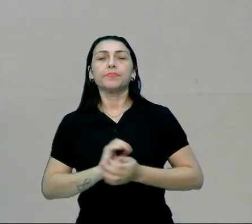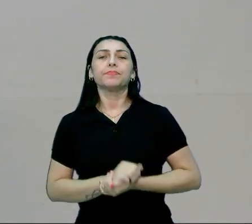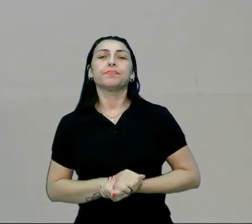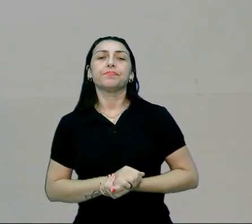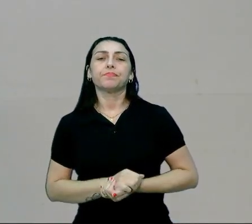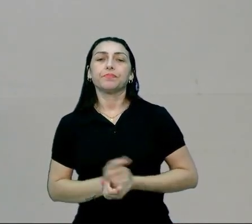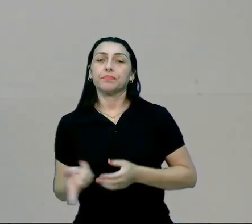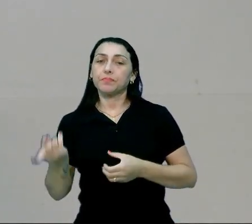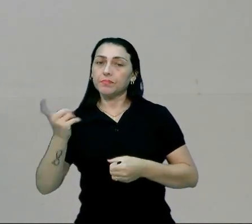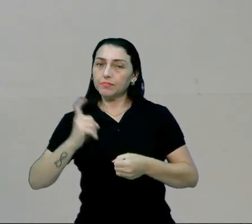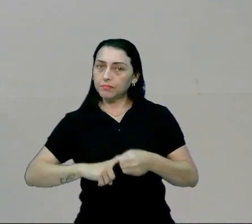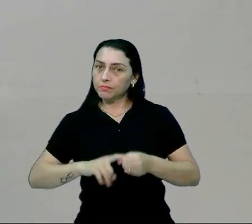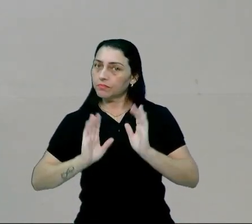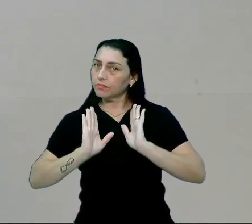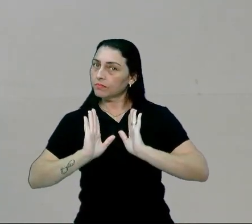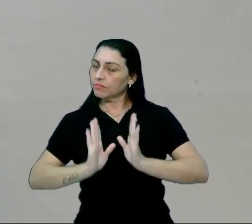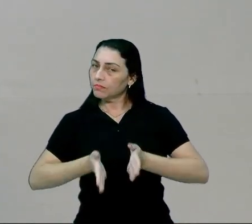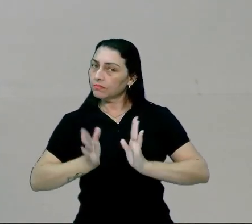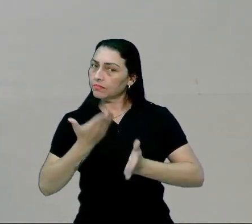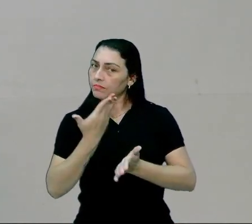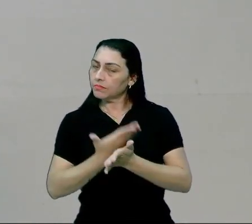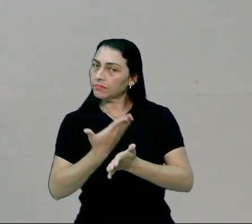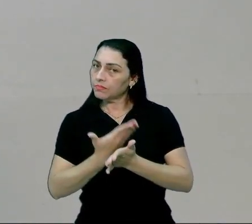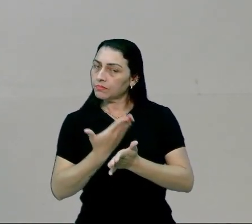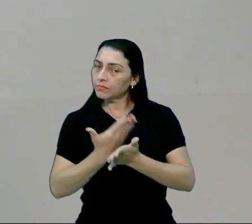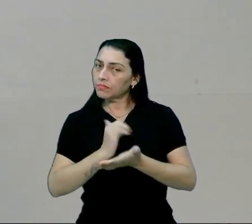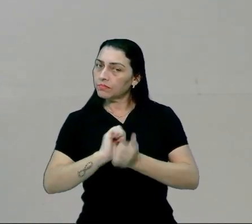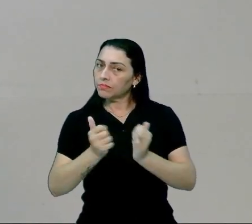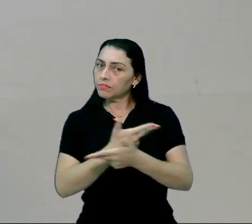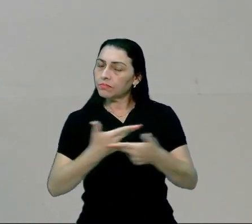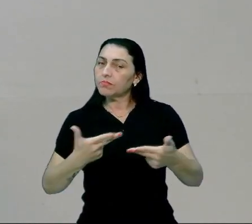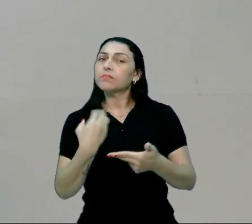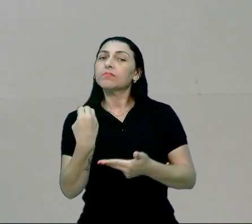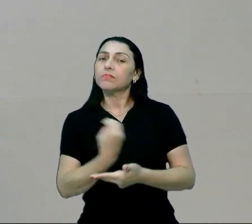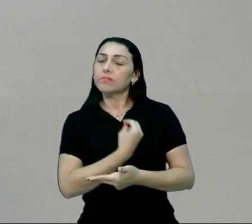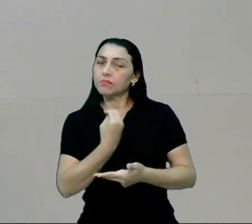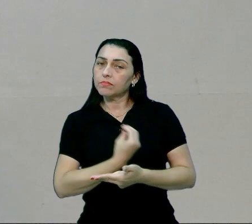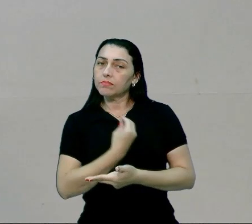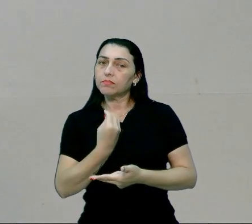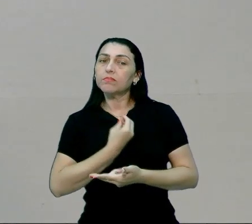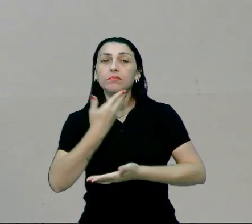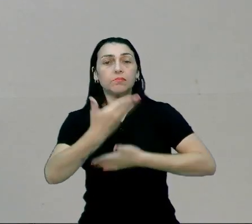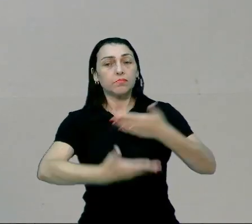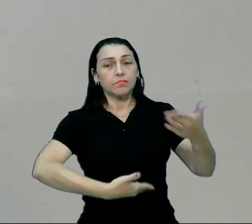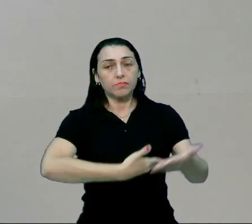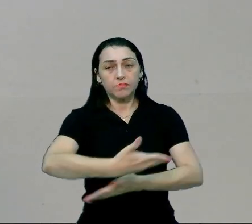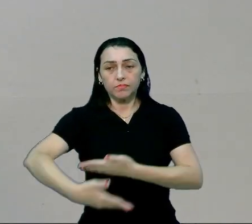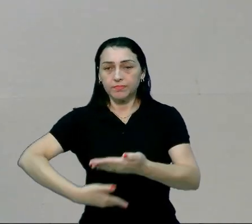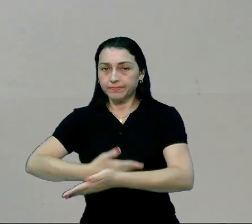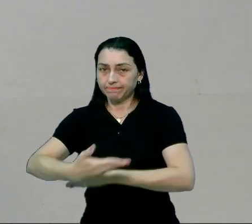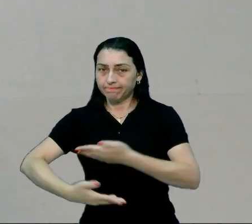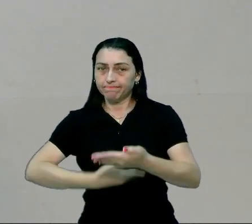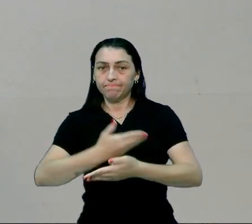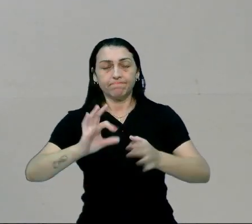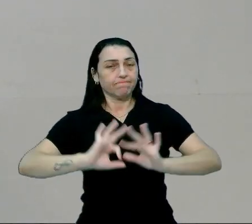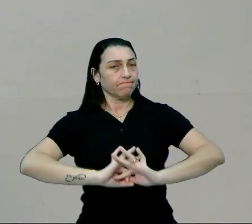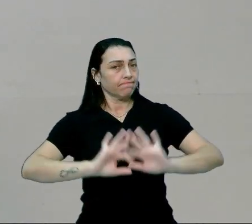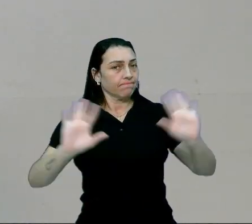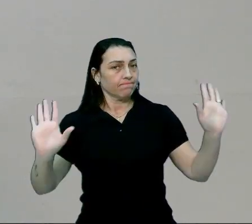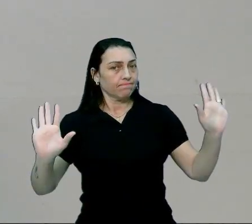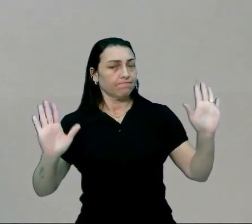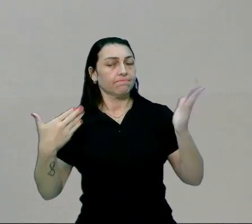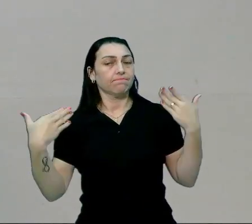cidadãos. Volta para mim que a gente já estudou os esportes de participação. É aquele que a interação ela é livre e